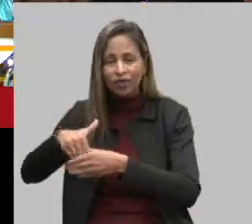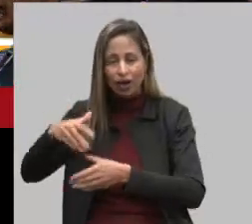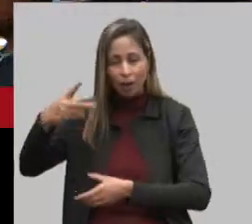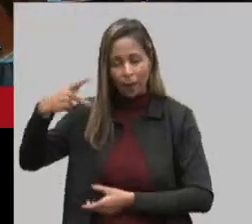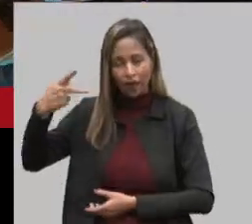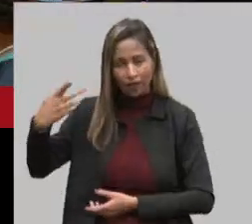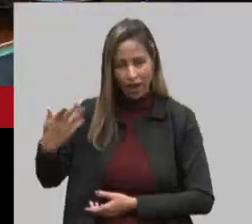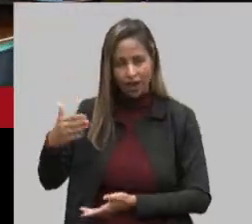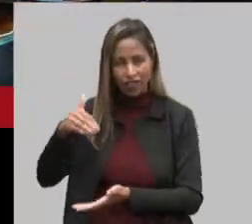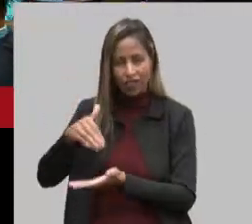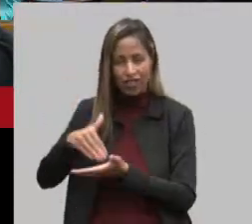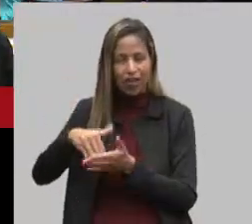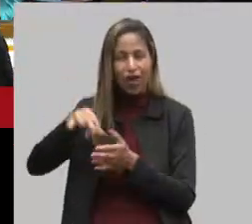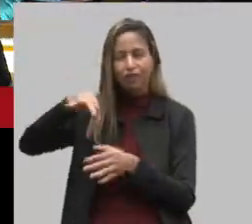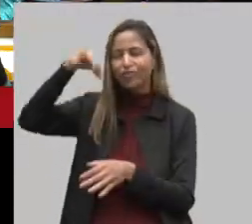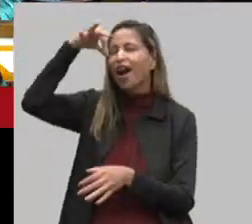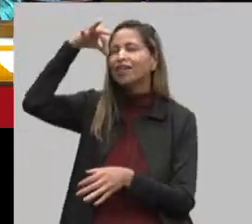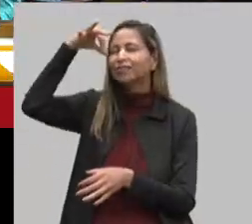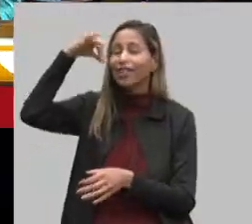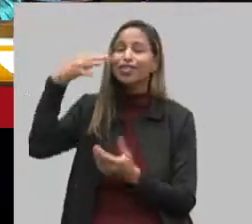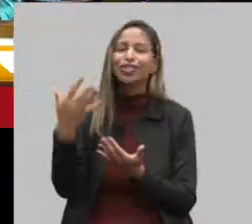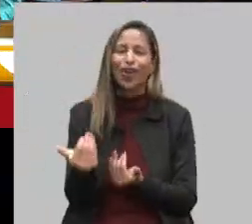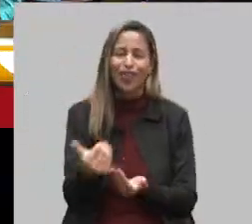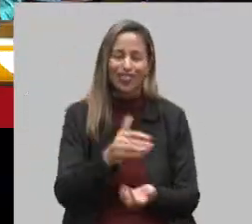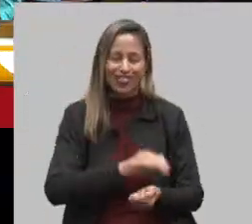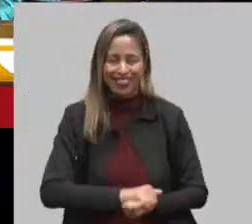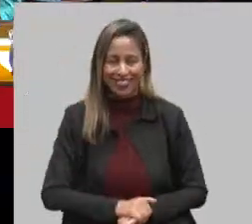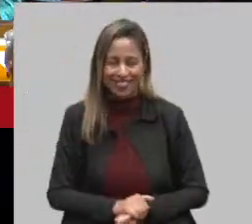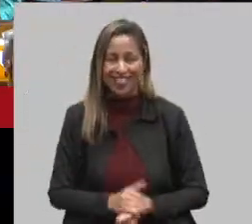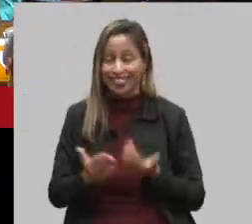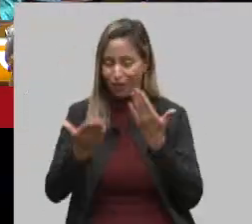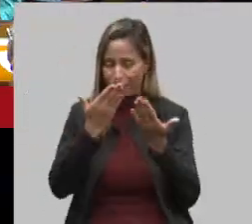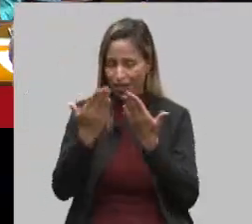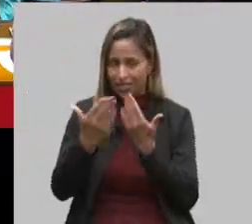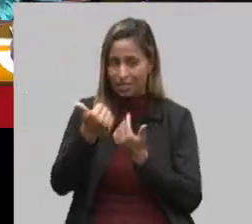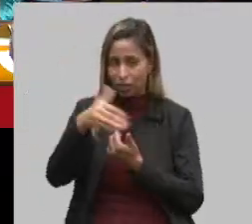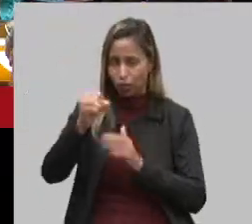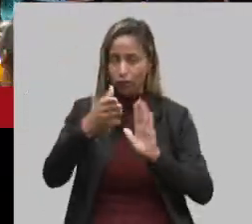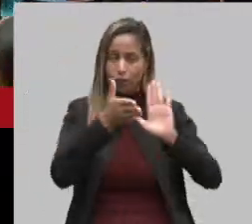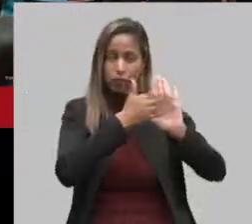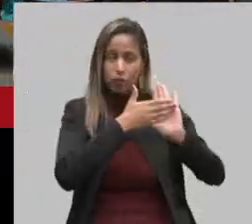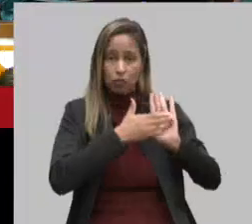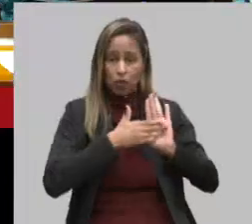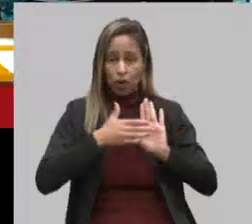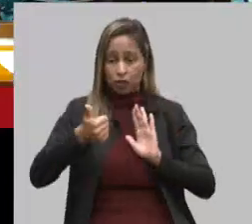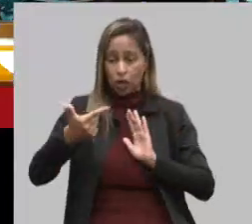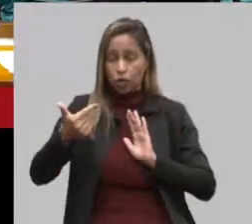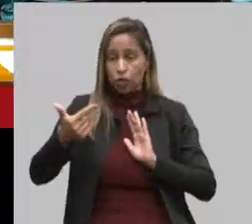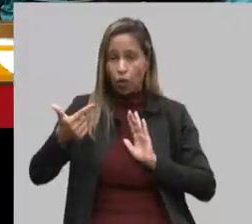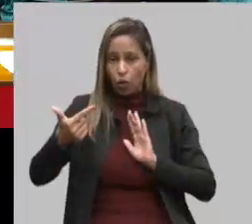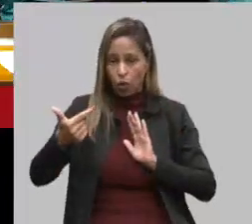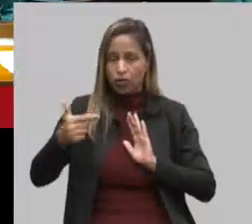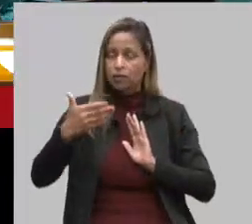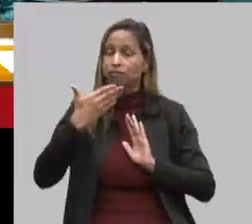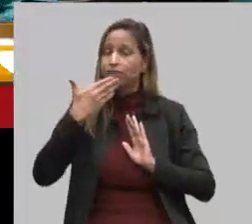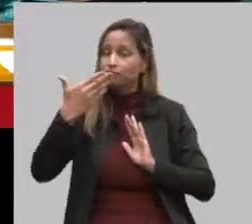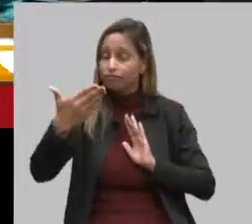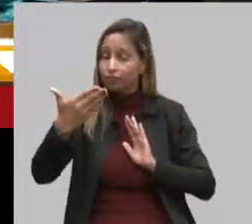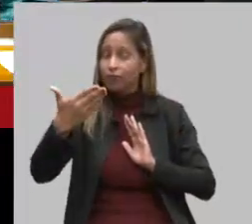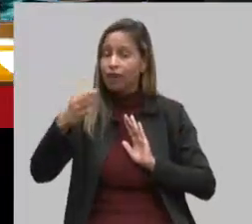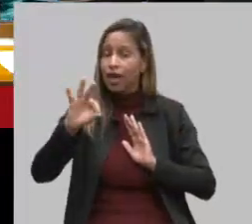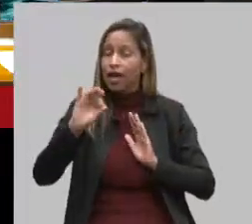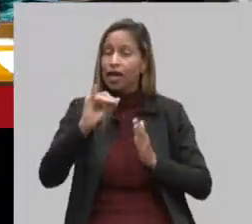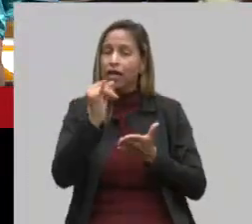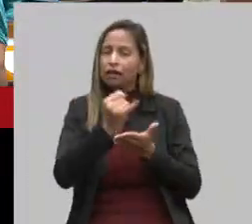cereja do bolo Doo jessas 18 propostas 12 serão priorizadas documento